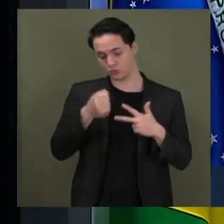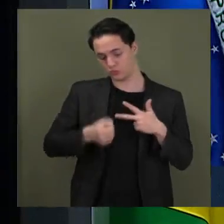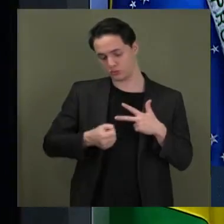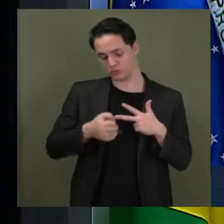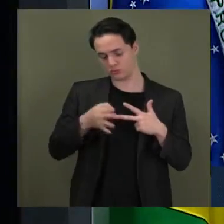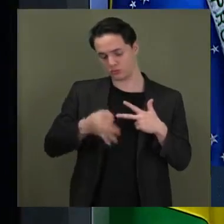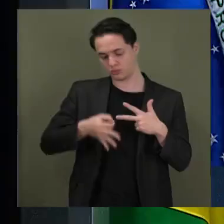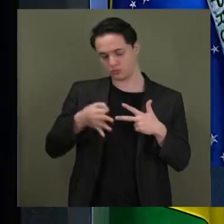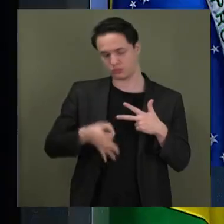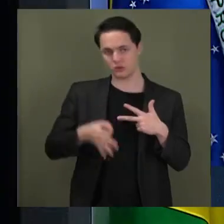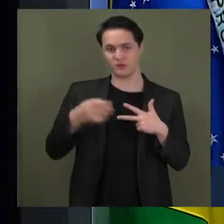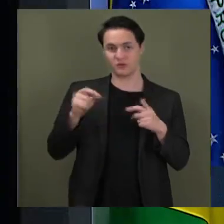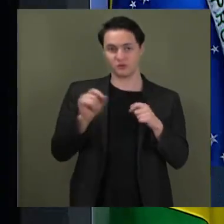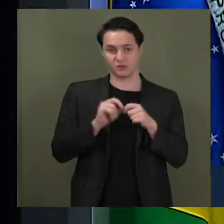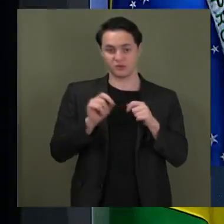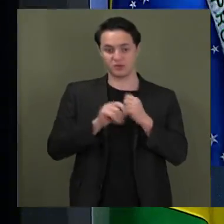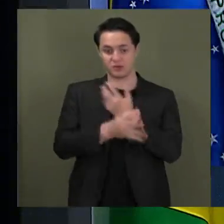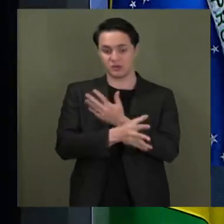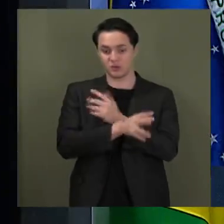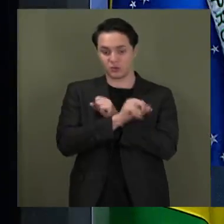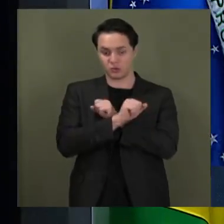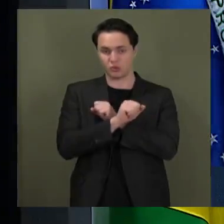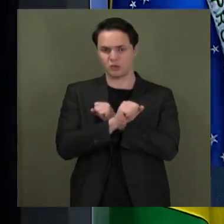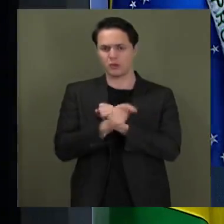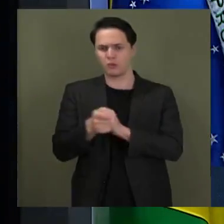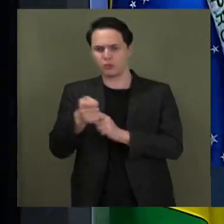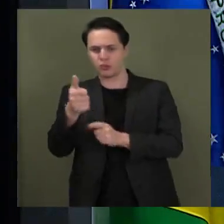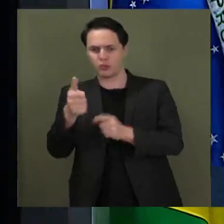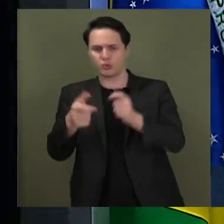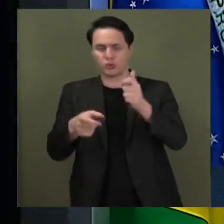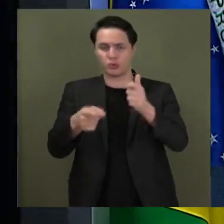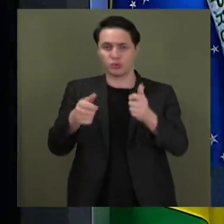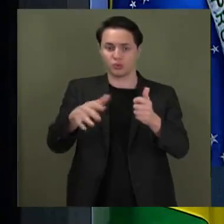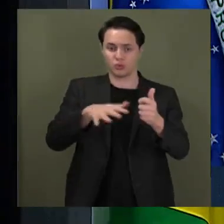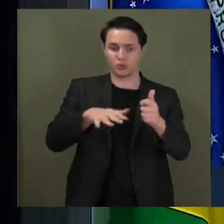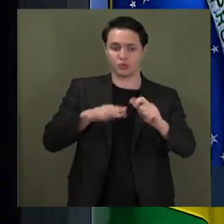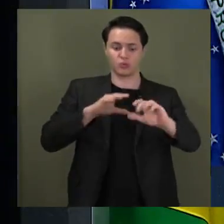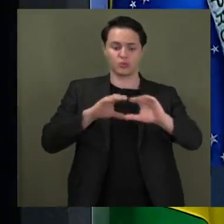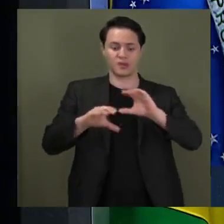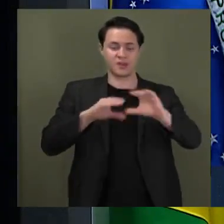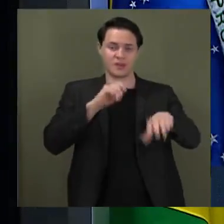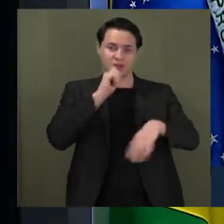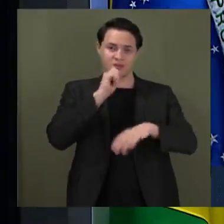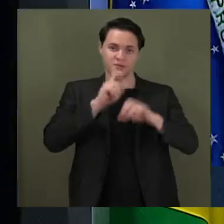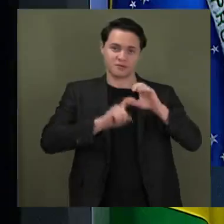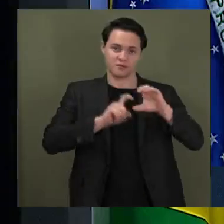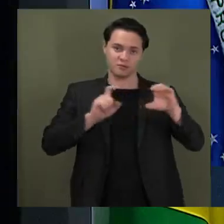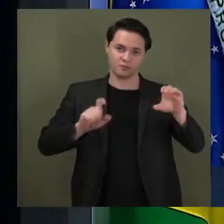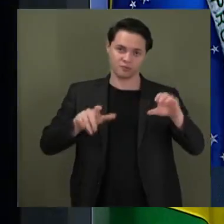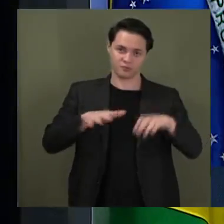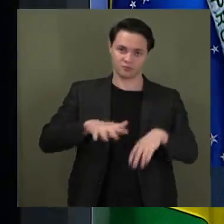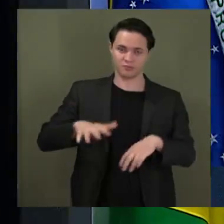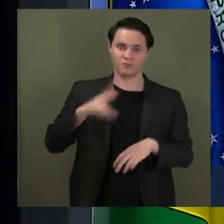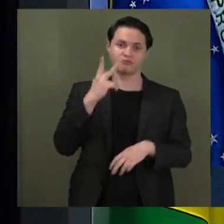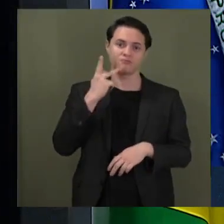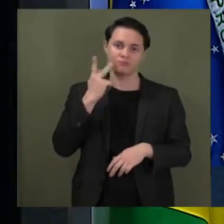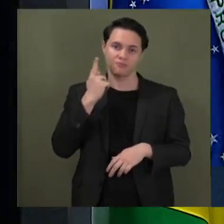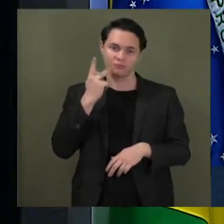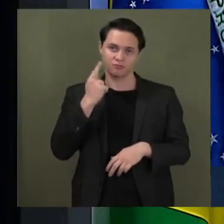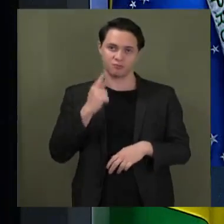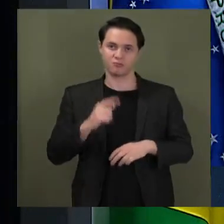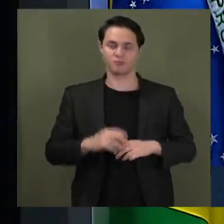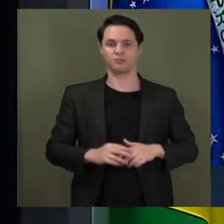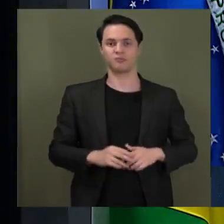censura explícita aos poucos veículos de comunicação ainda independentes na Terra da Luz, como é